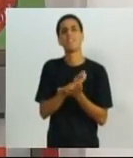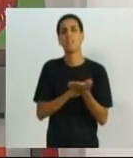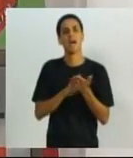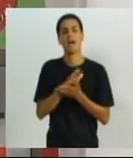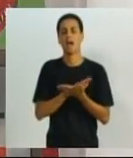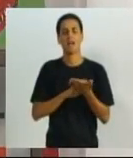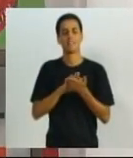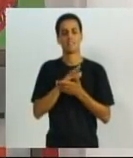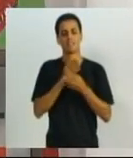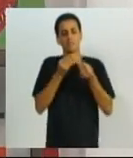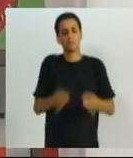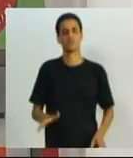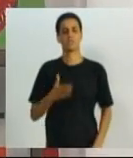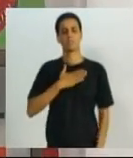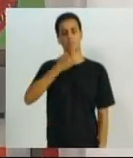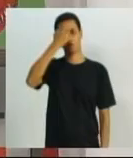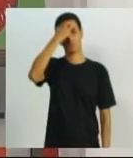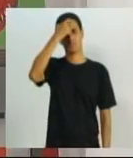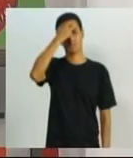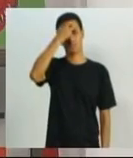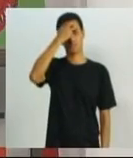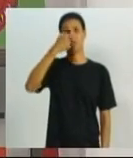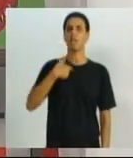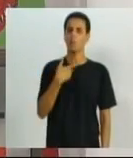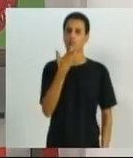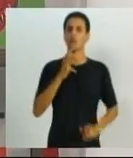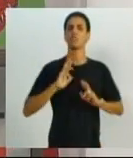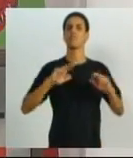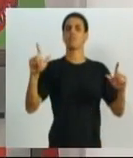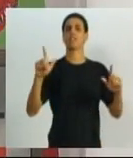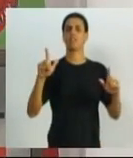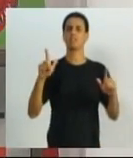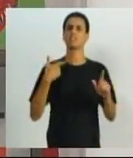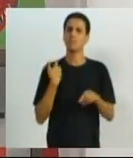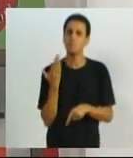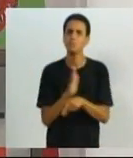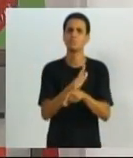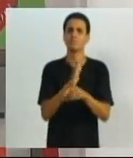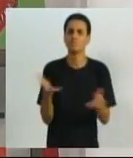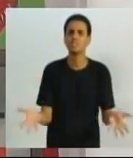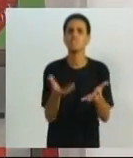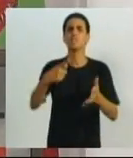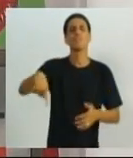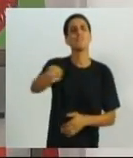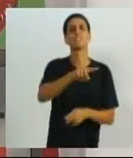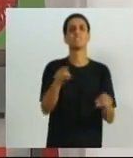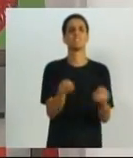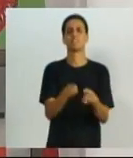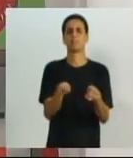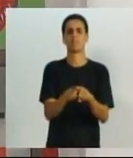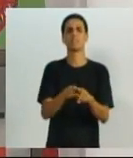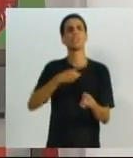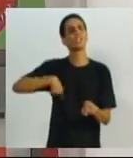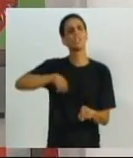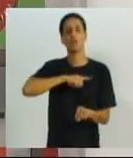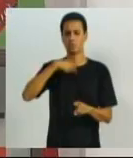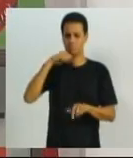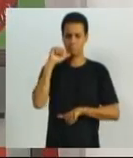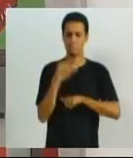minha consciência. Eu vou fazer a diferença. E eu convido vocês que façam esse exercício também. Nós temos que